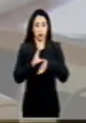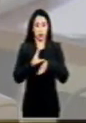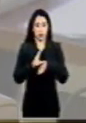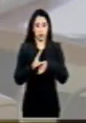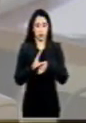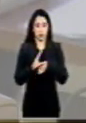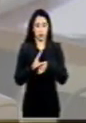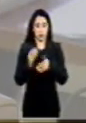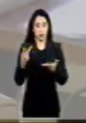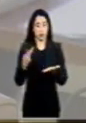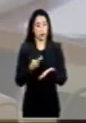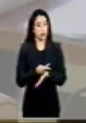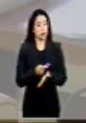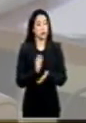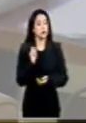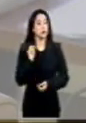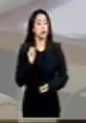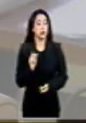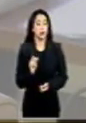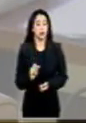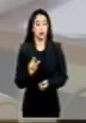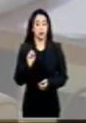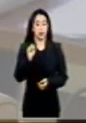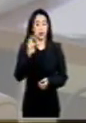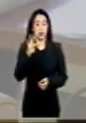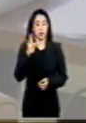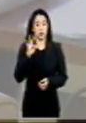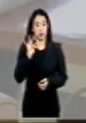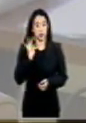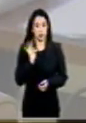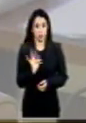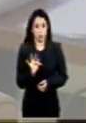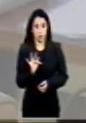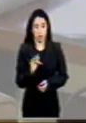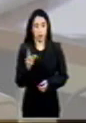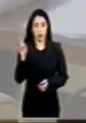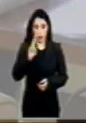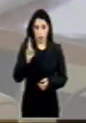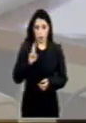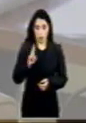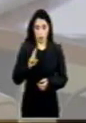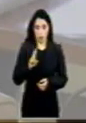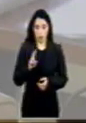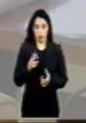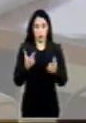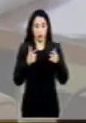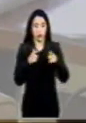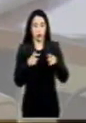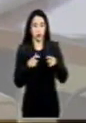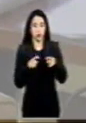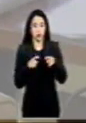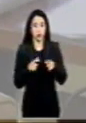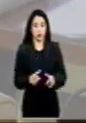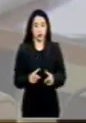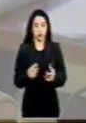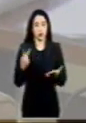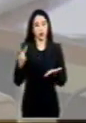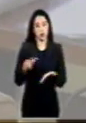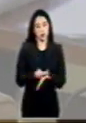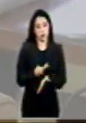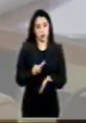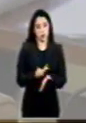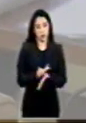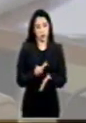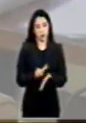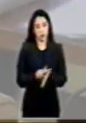a competência desse Supremo Tribunal Federal também em razão do local do suposto cometimento de